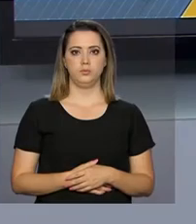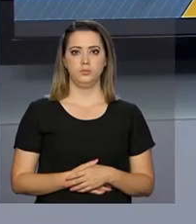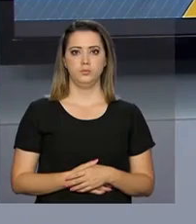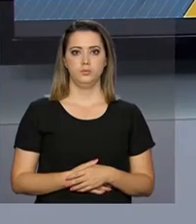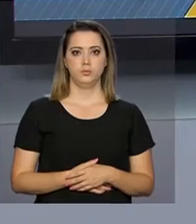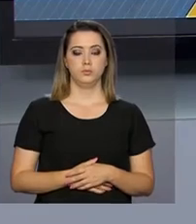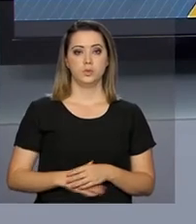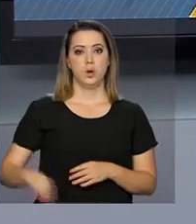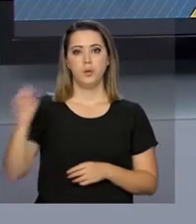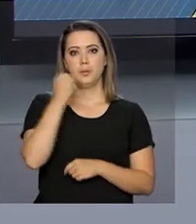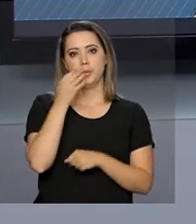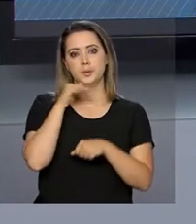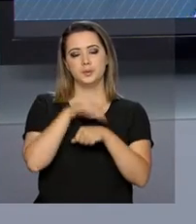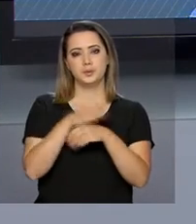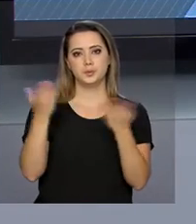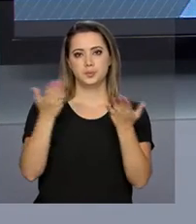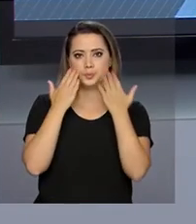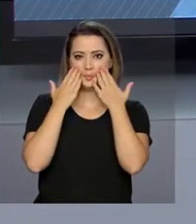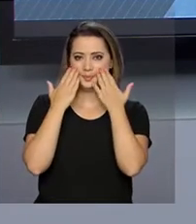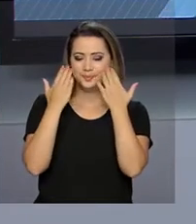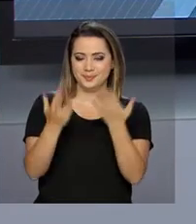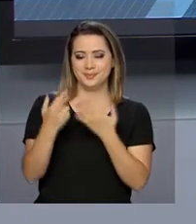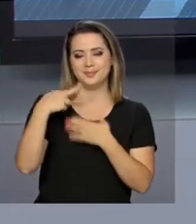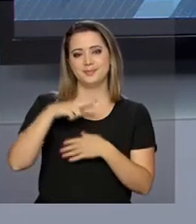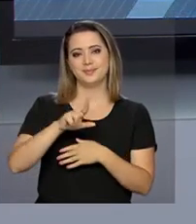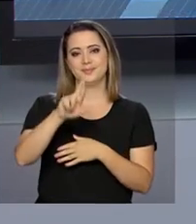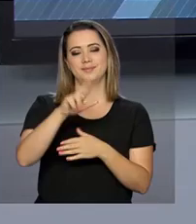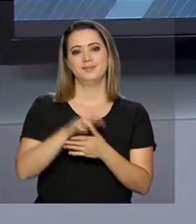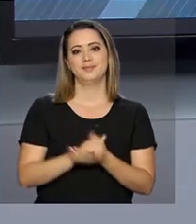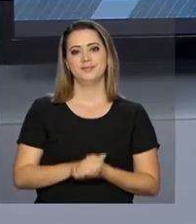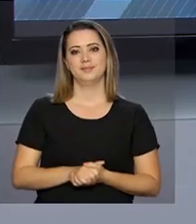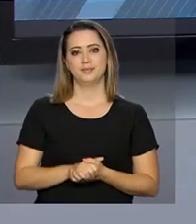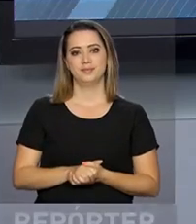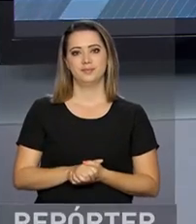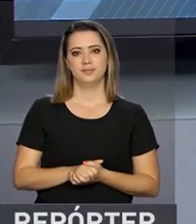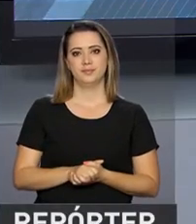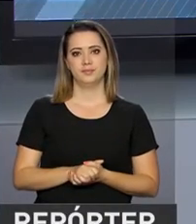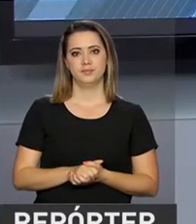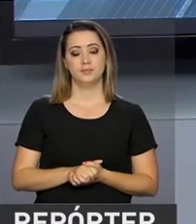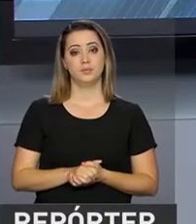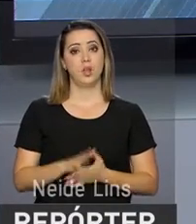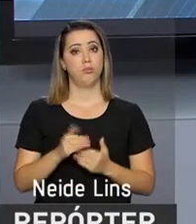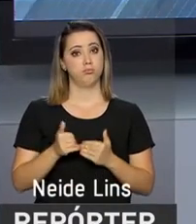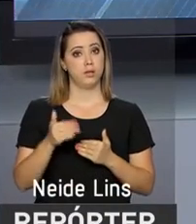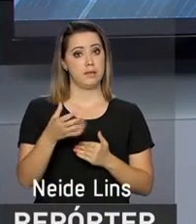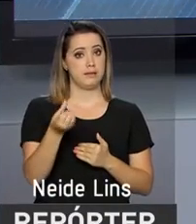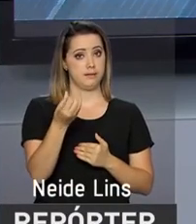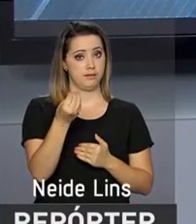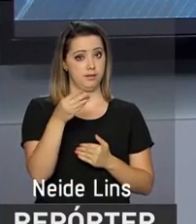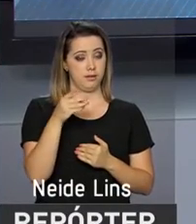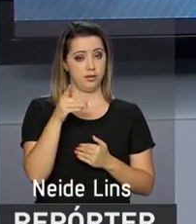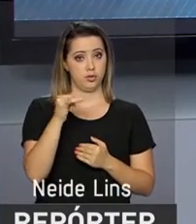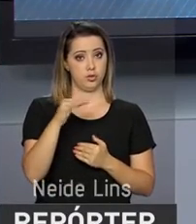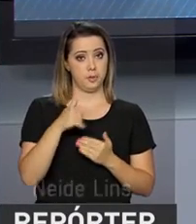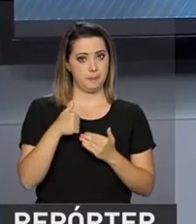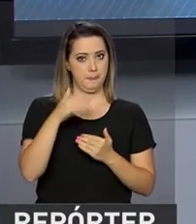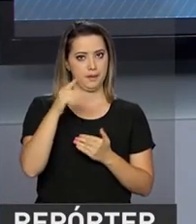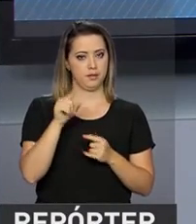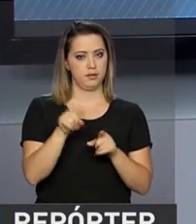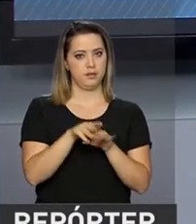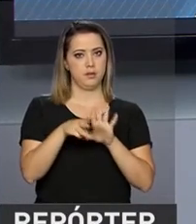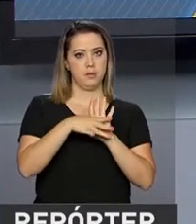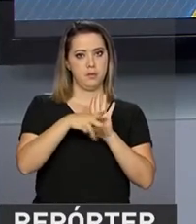olá boa noite começa agora mais uma edição do repórter nbr foi prorrogada por 60 dias a medida provisória